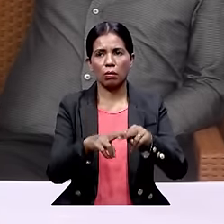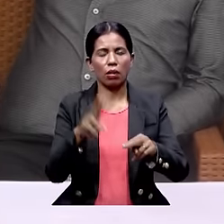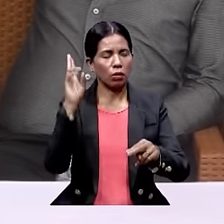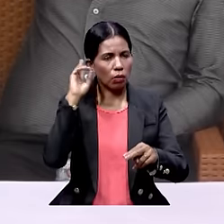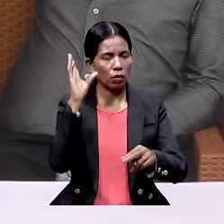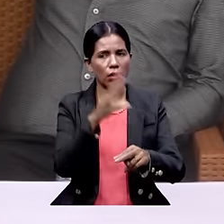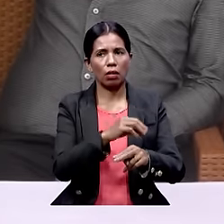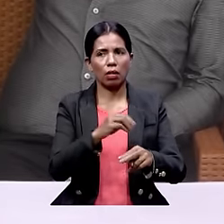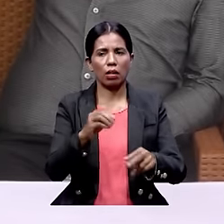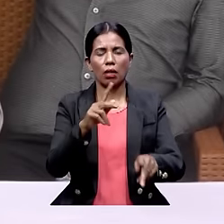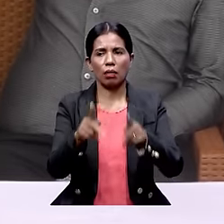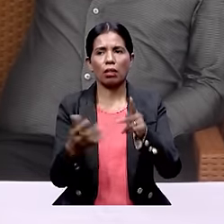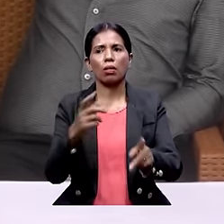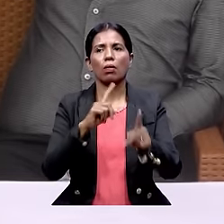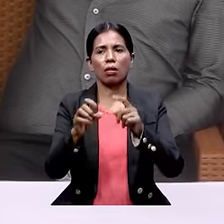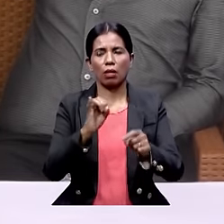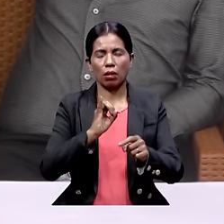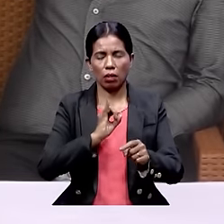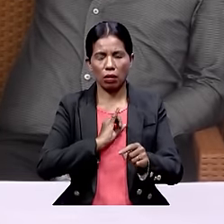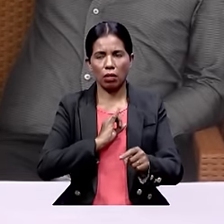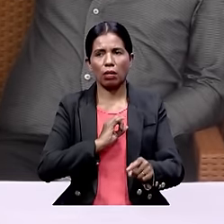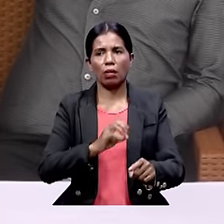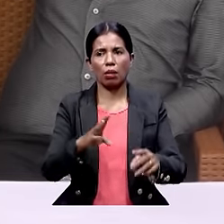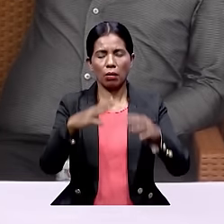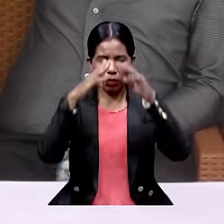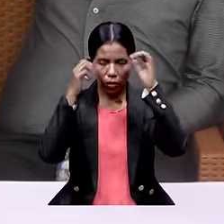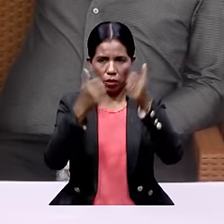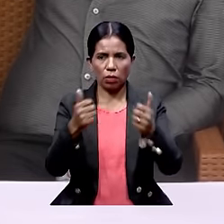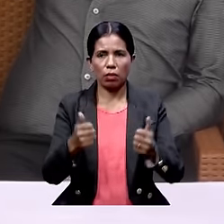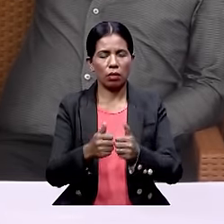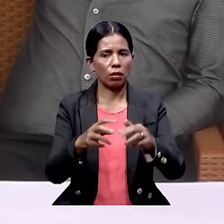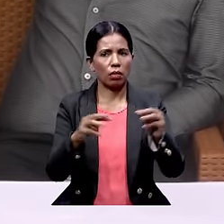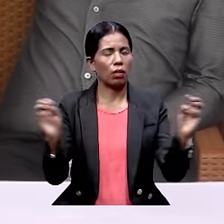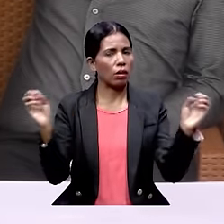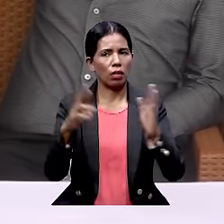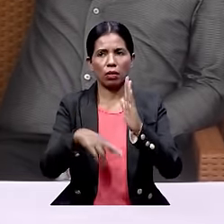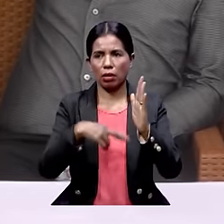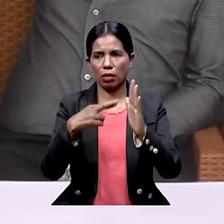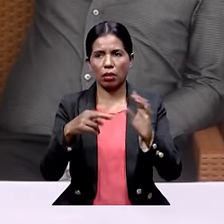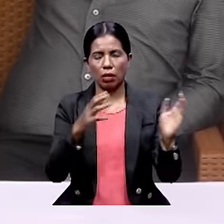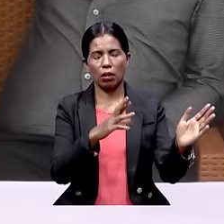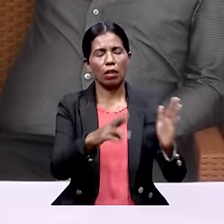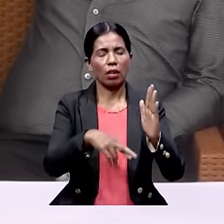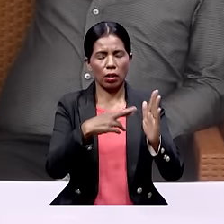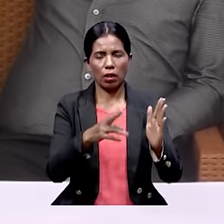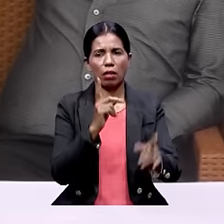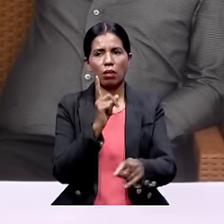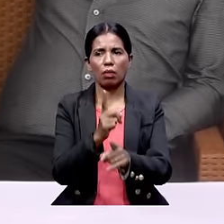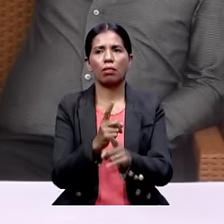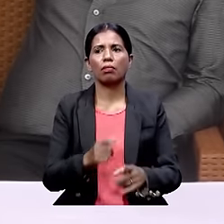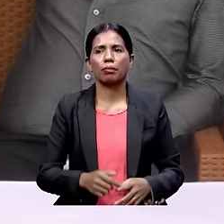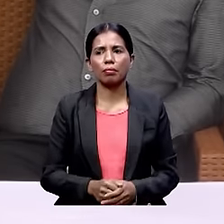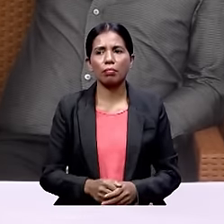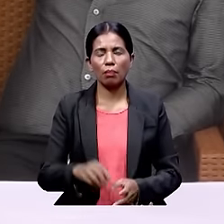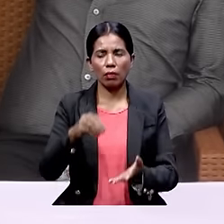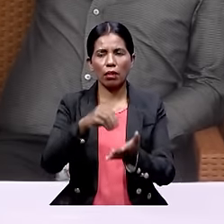fali, autonomista, sim, a tu colia para a presidente da autoridade, não é as regras, não é os procedimentos normais. Tá o